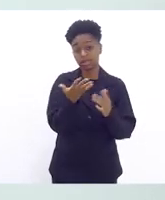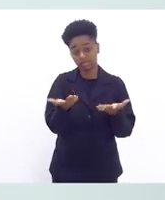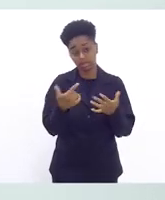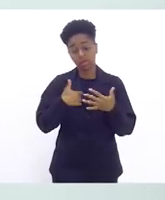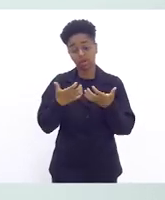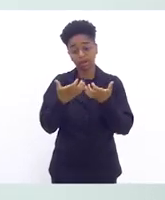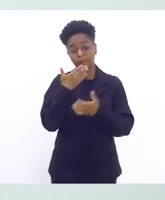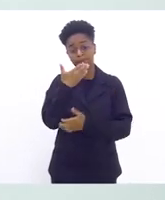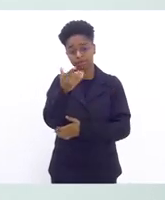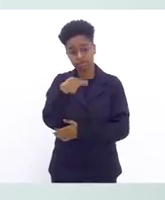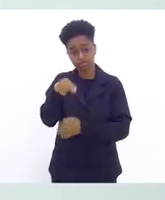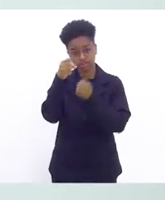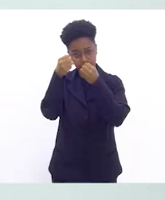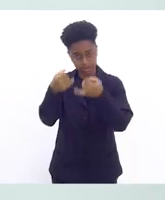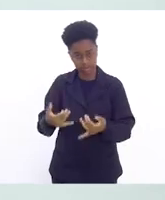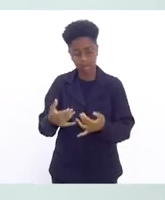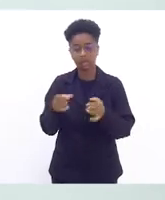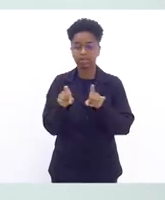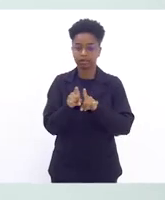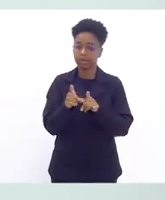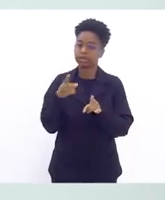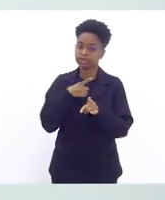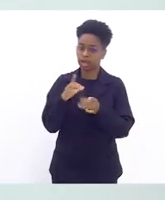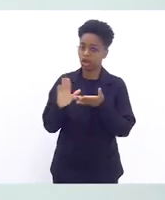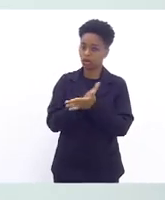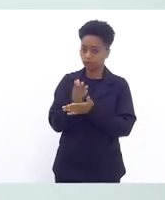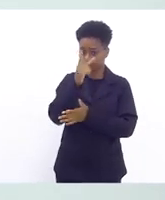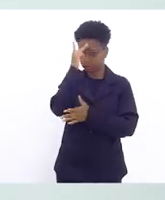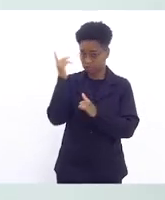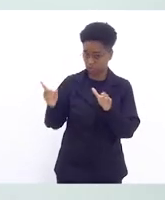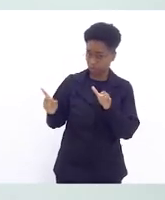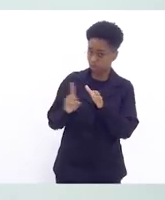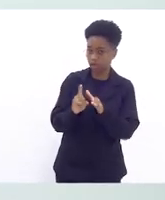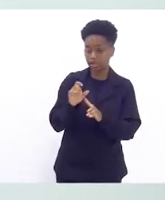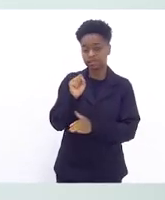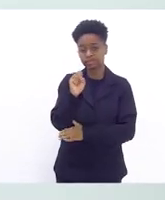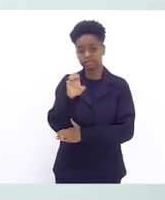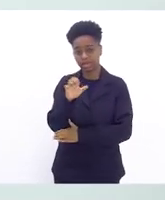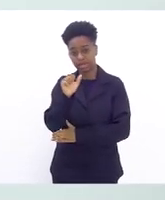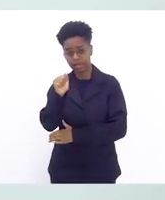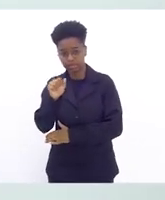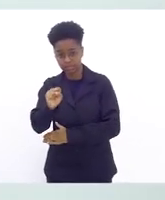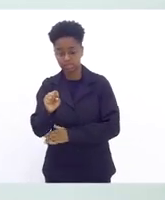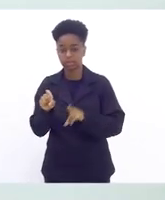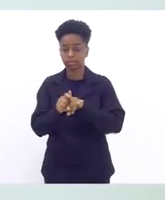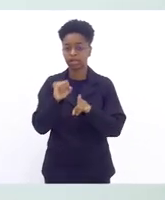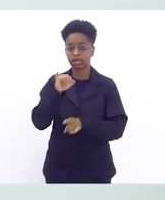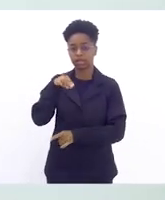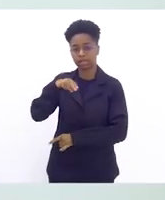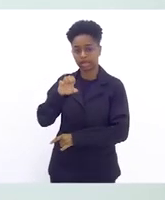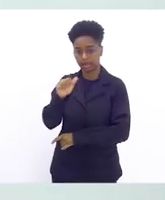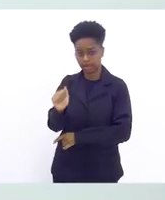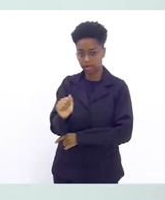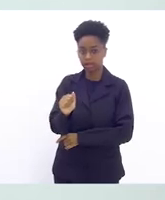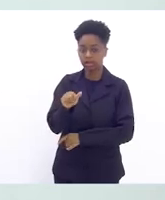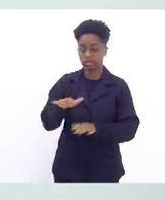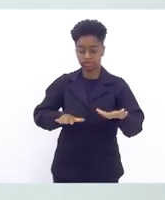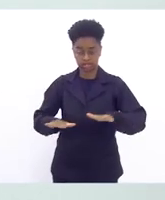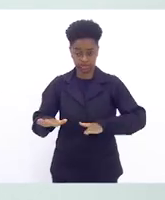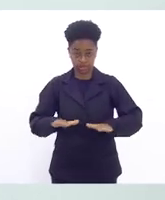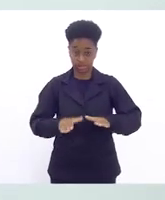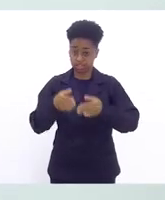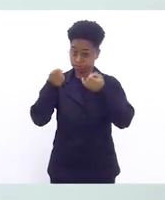esclarecessem inclusive temos integrantes do séias e do Enéia da bacia de Jacarepaguá que infelizmente